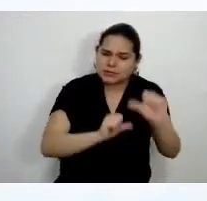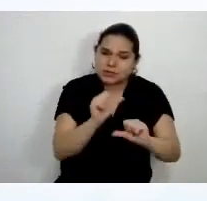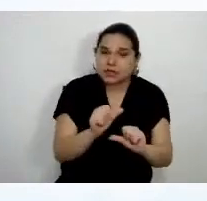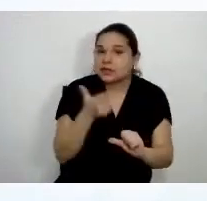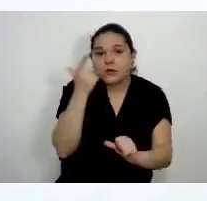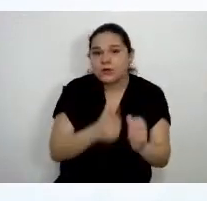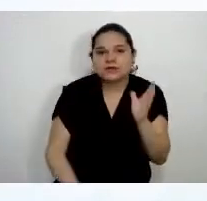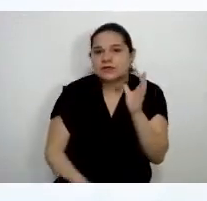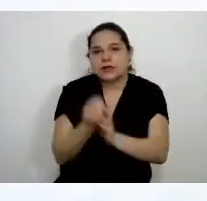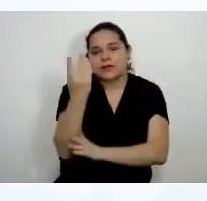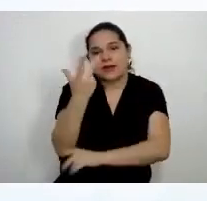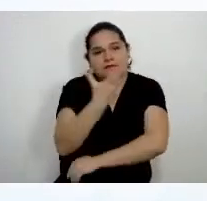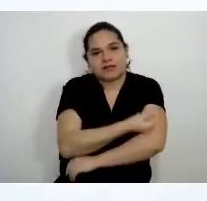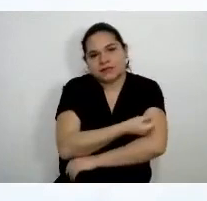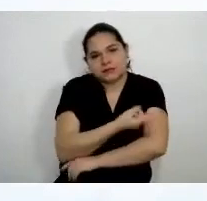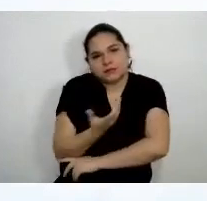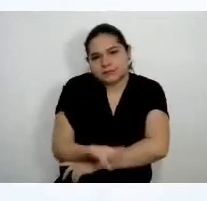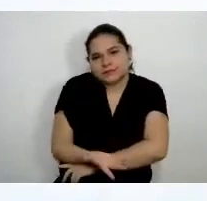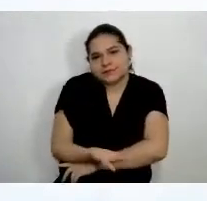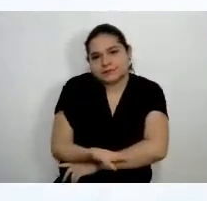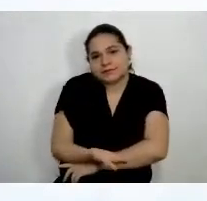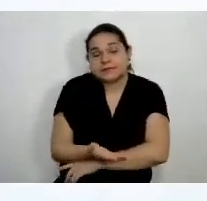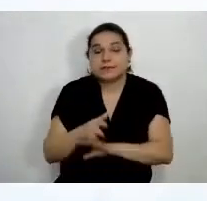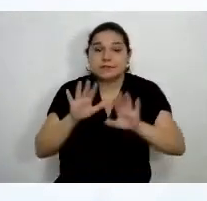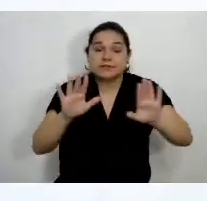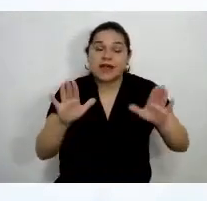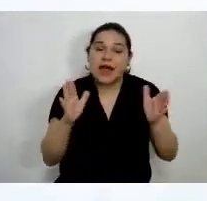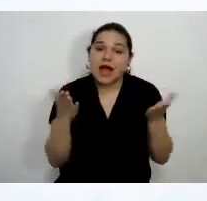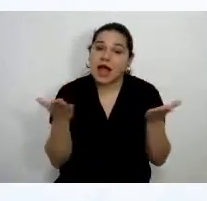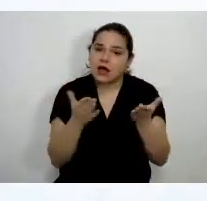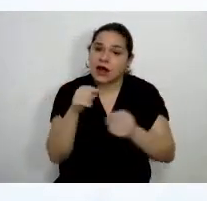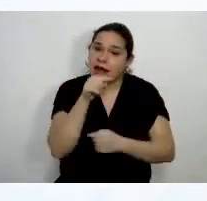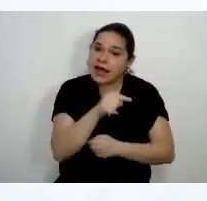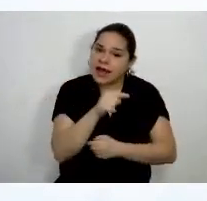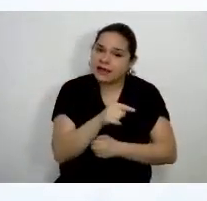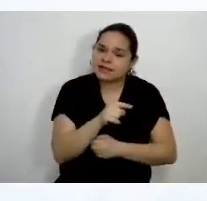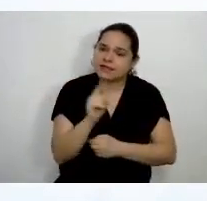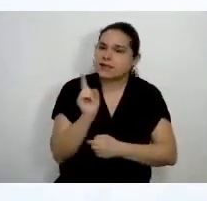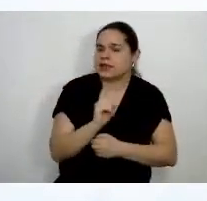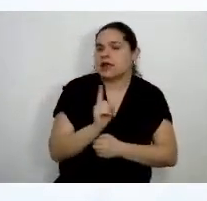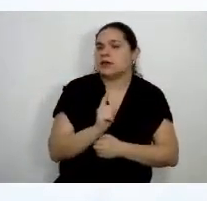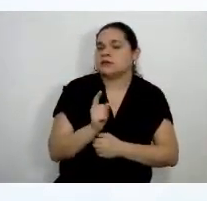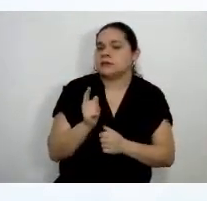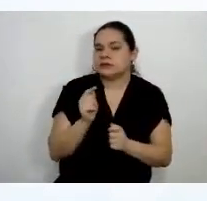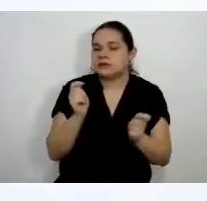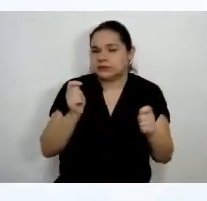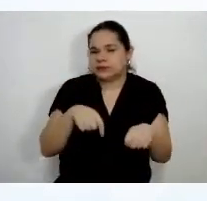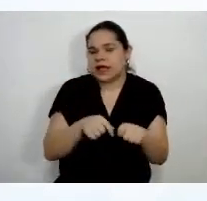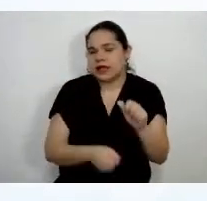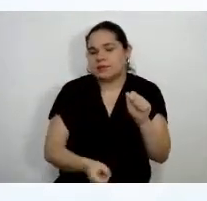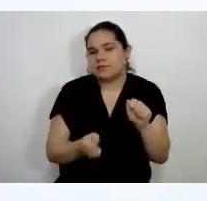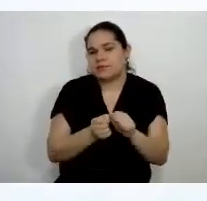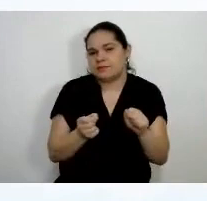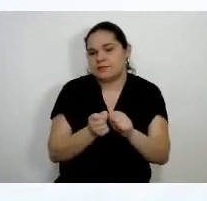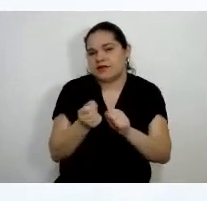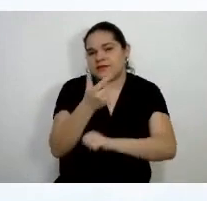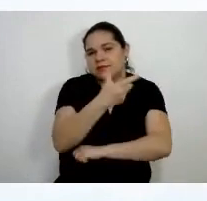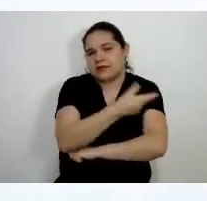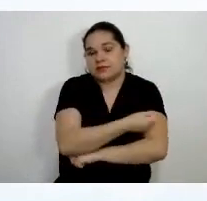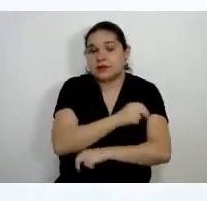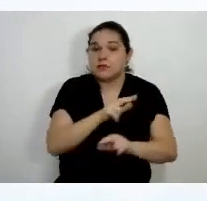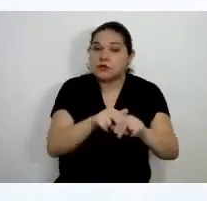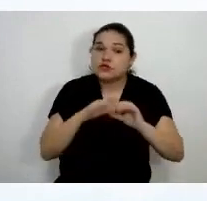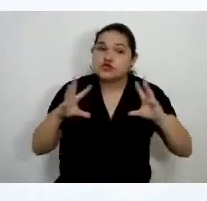tanta mutação que ele faz. Já esse vírus não, ele é mais estável. Portanto, todas essas vacinas que